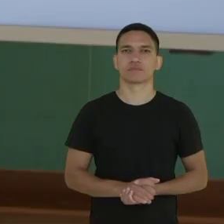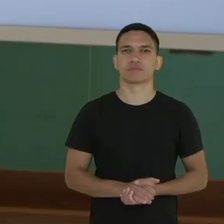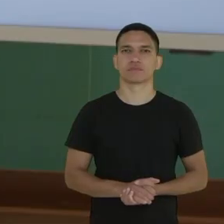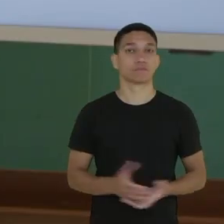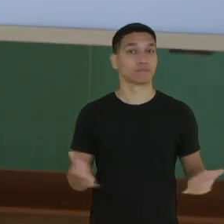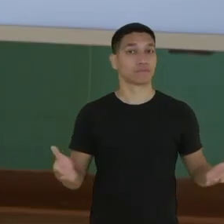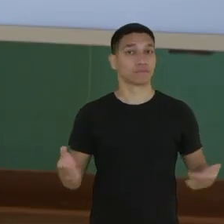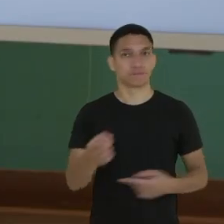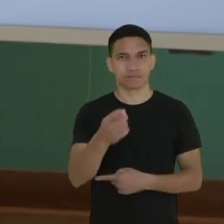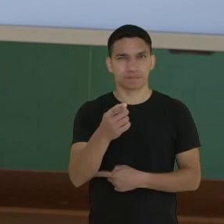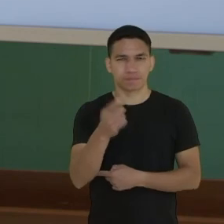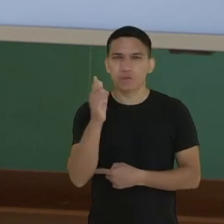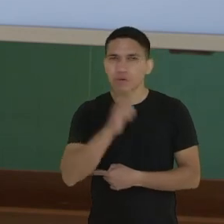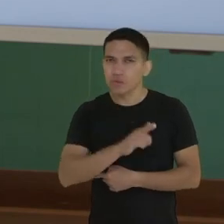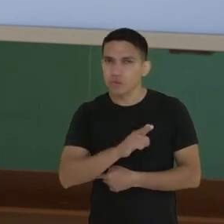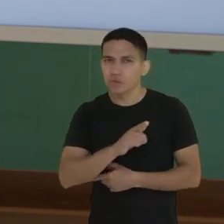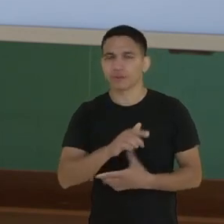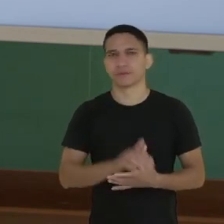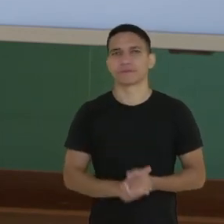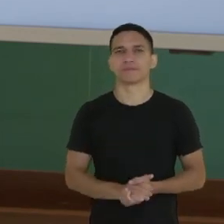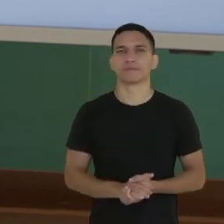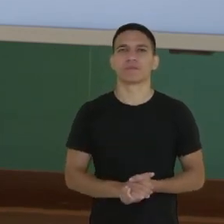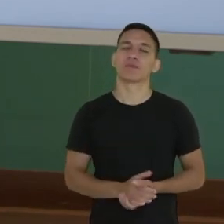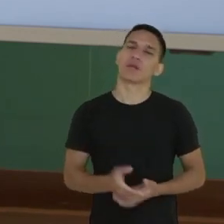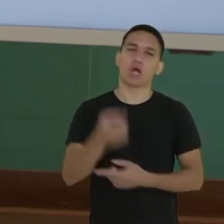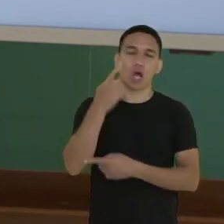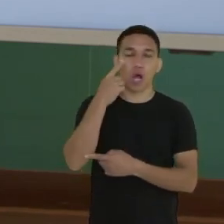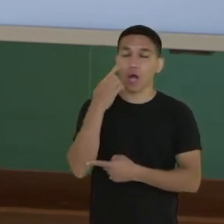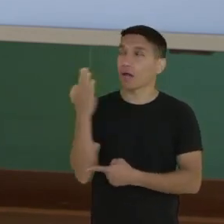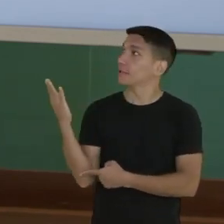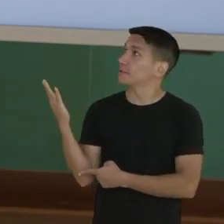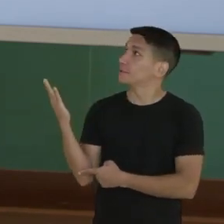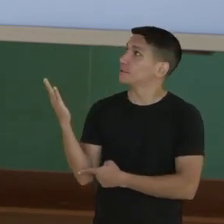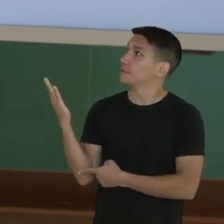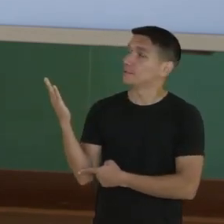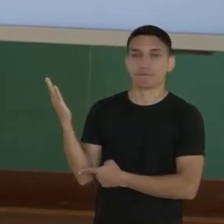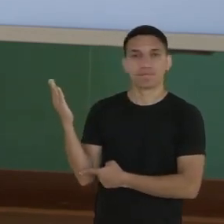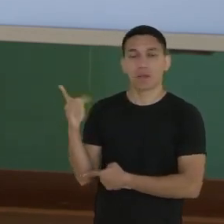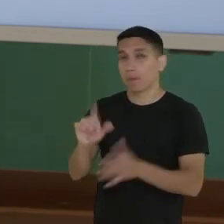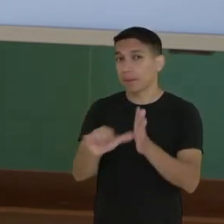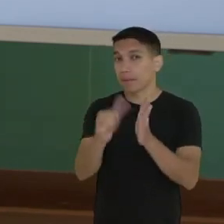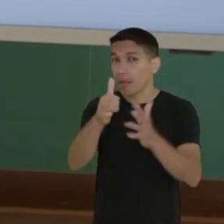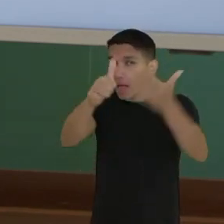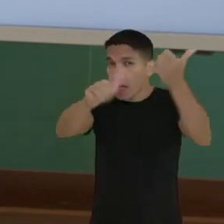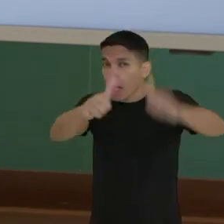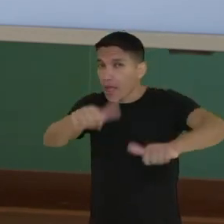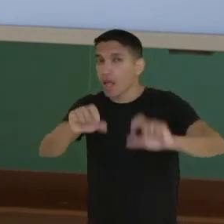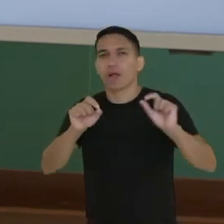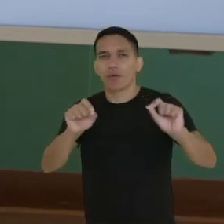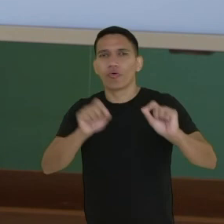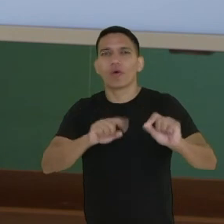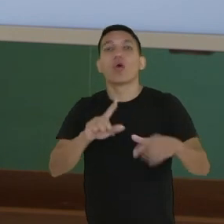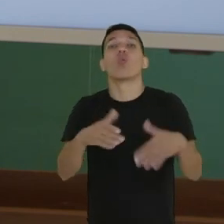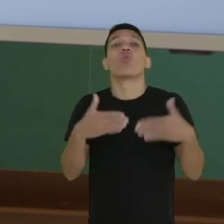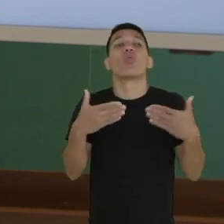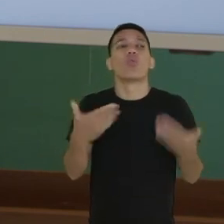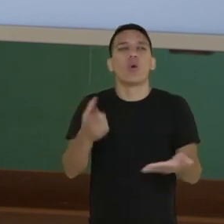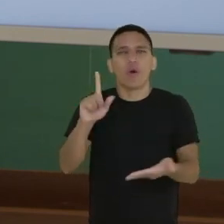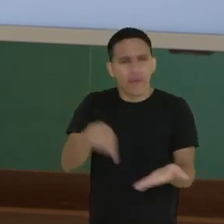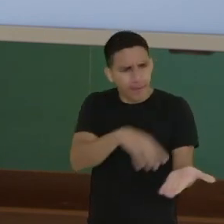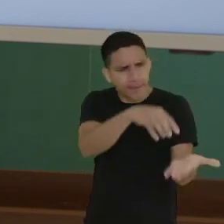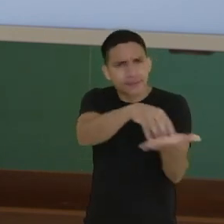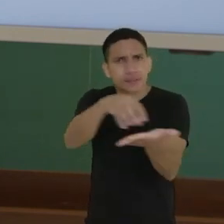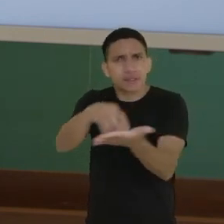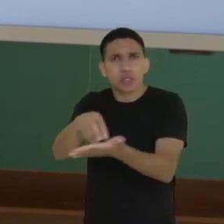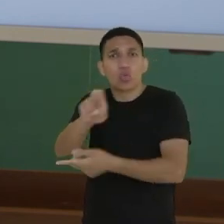E aí, meus queridos, conseguiram? Cara, olha aqui, ó. Primeira coisa que você tem que analisar é qual é aquele setor que